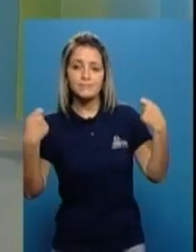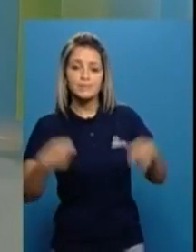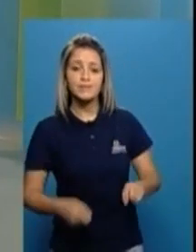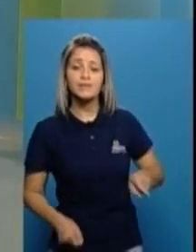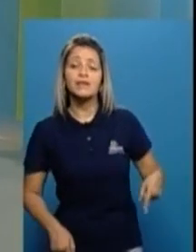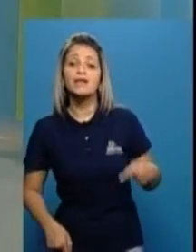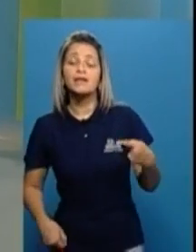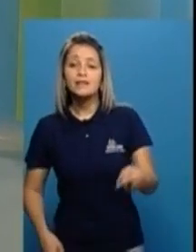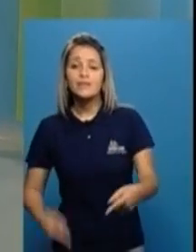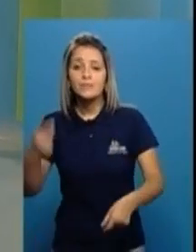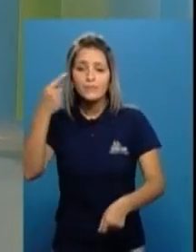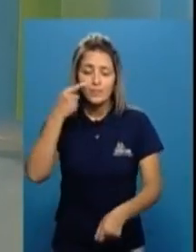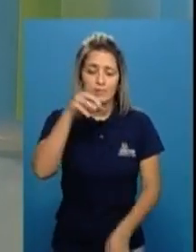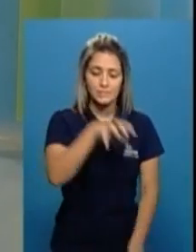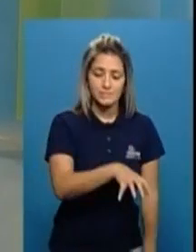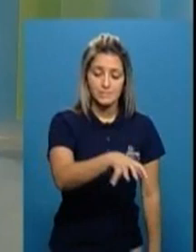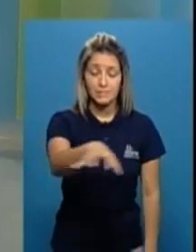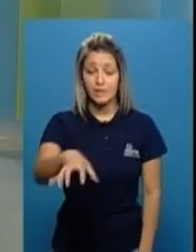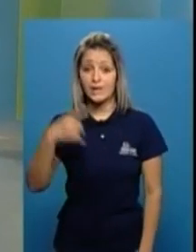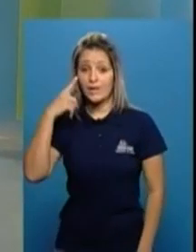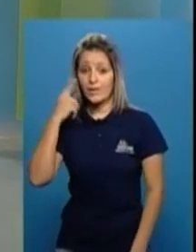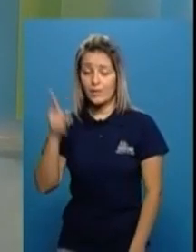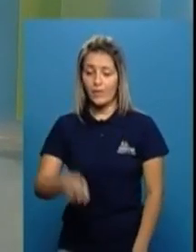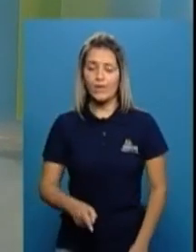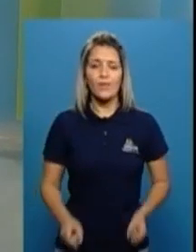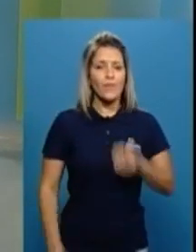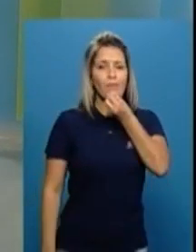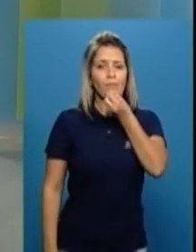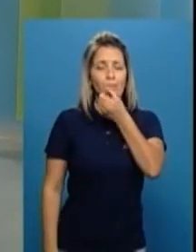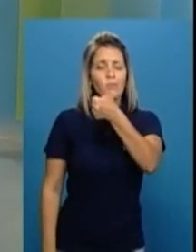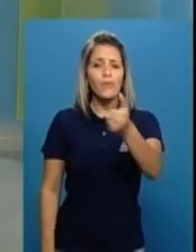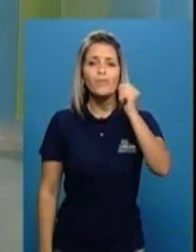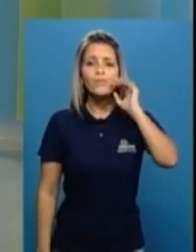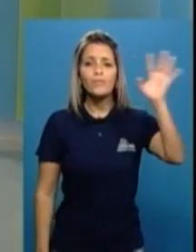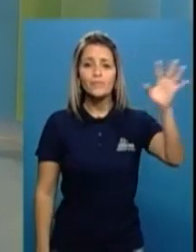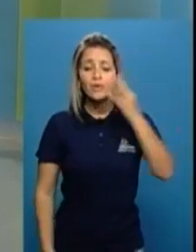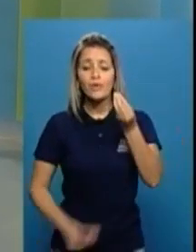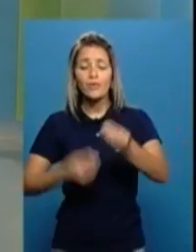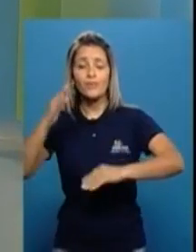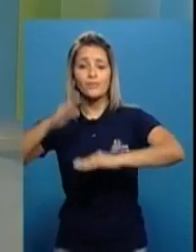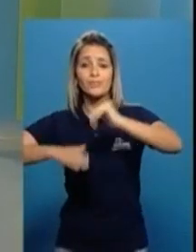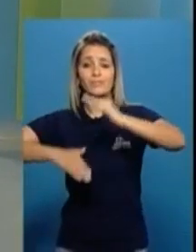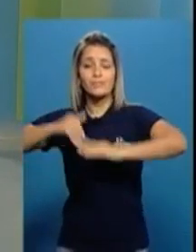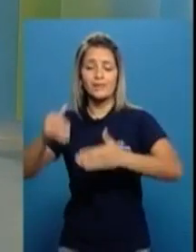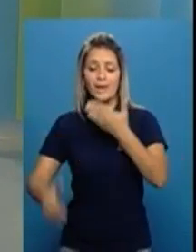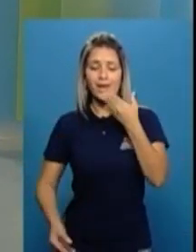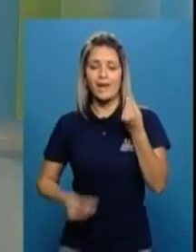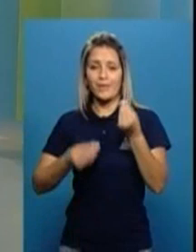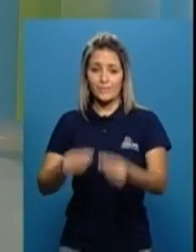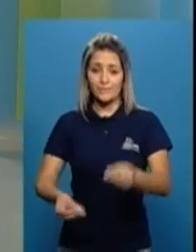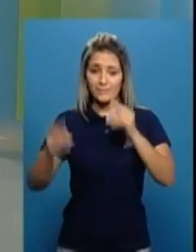em partes. Ou seja, o ideal e depois o prático, a partir de uma visão global da empresa e da